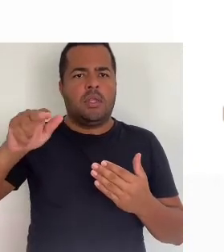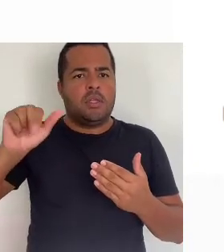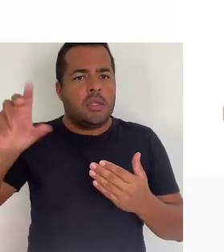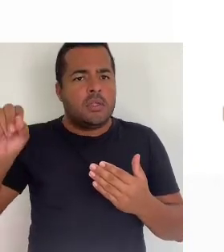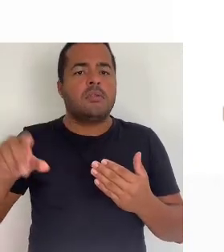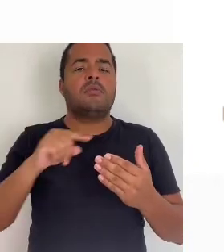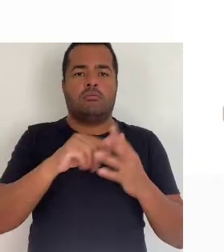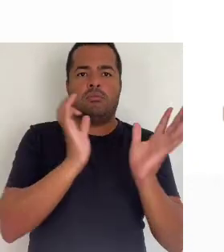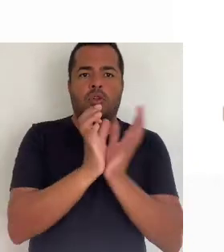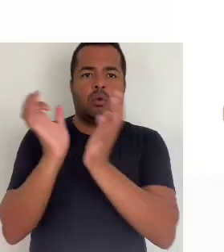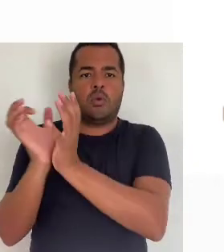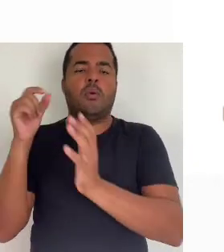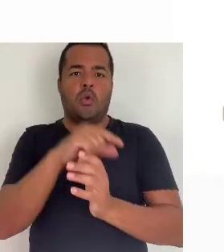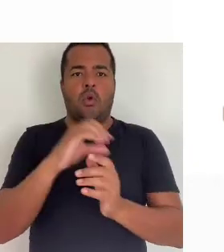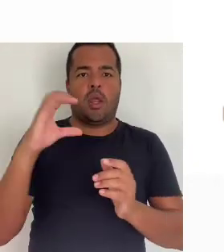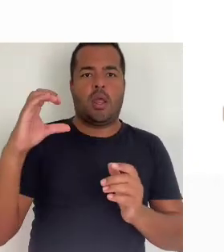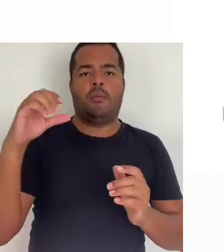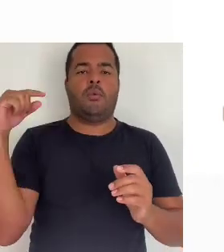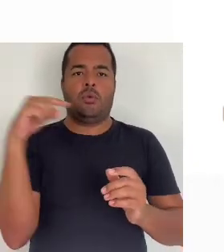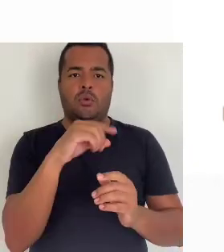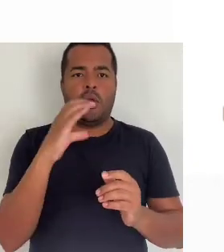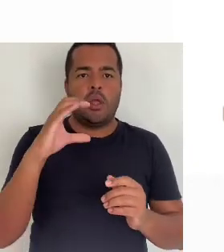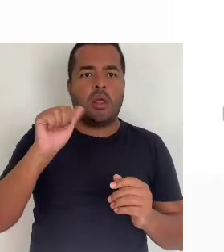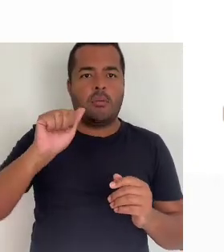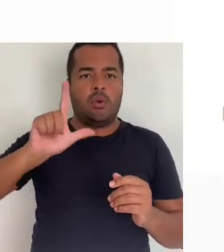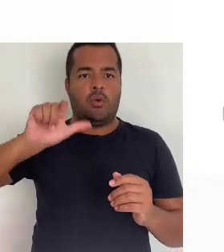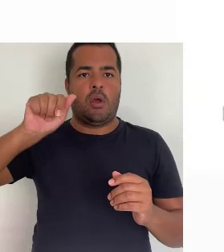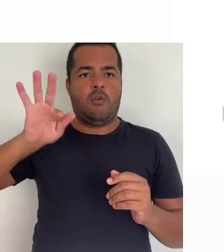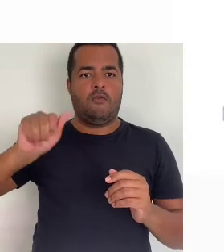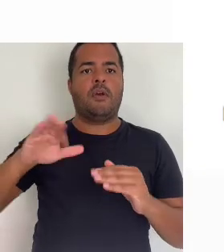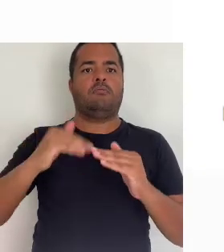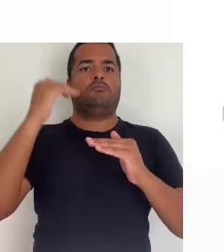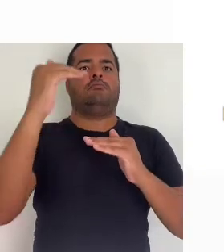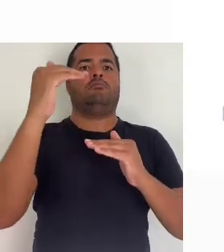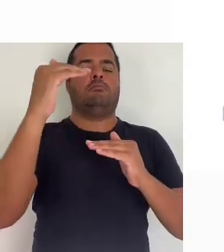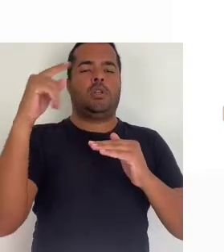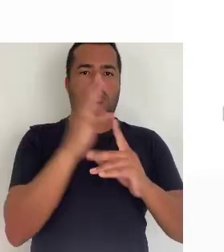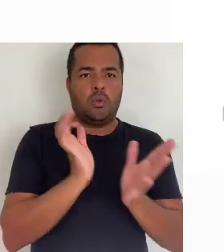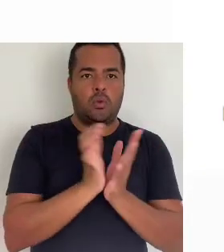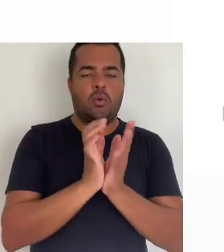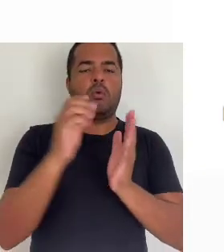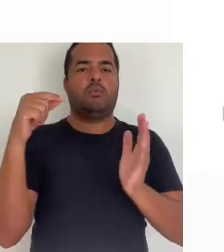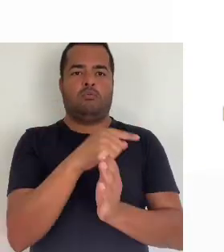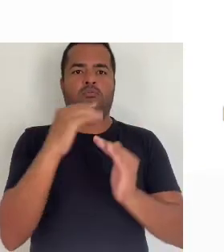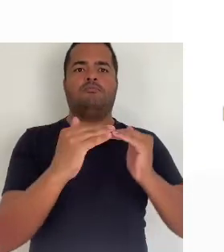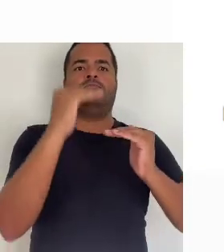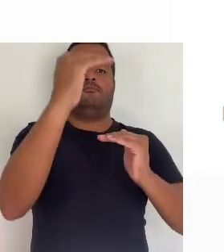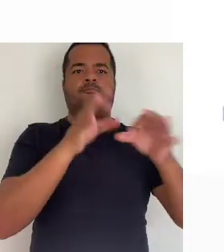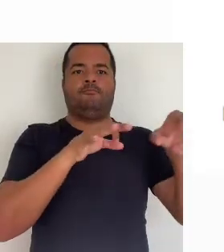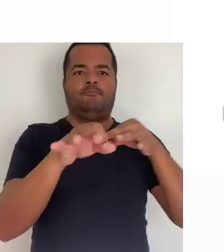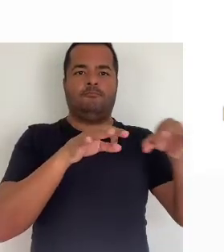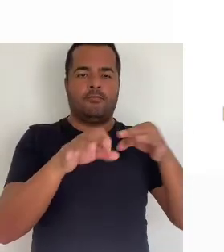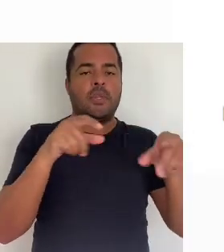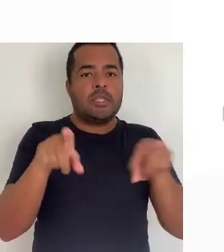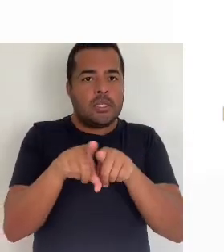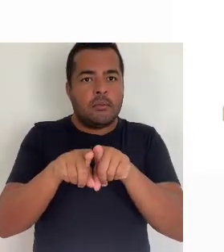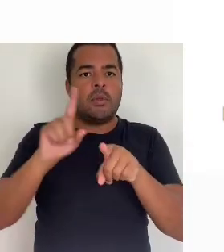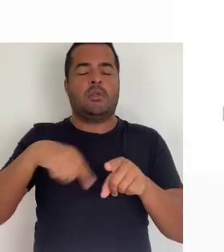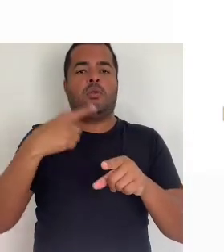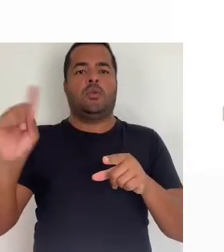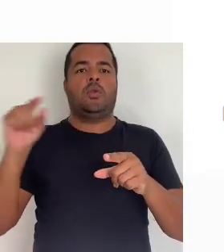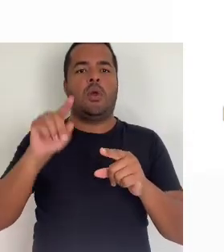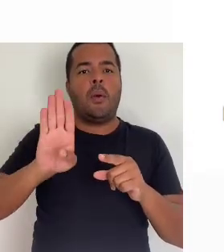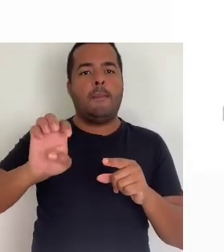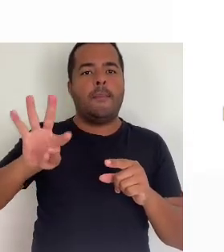esses grupos sendo eliminados do mesmo carbono, que a gente chama de carbono alfa, que é onde se encontra o grupo funcional,